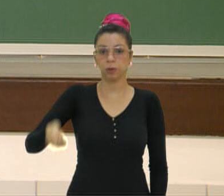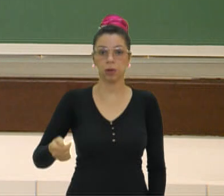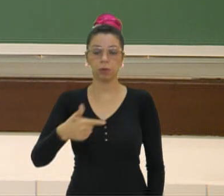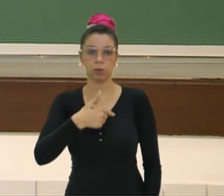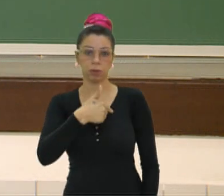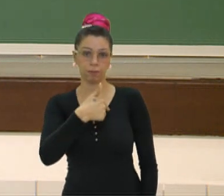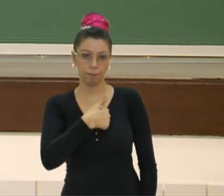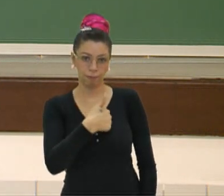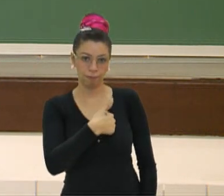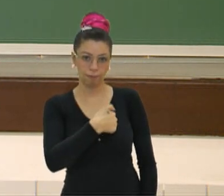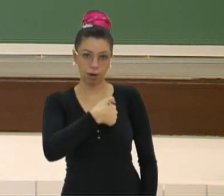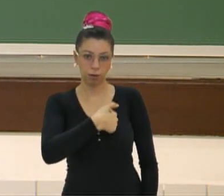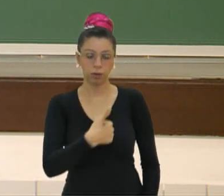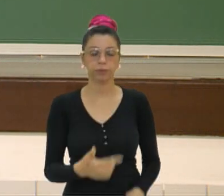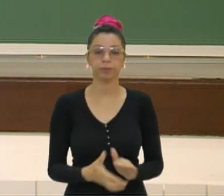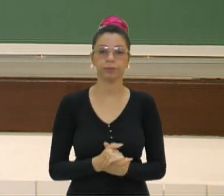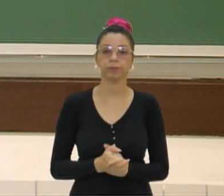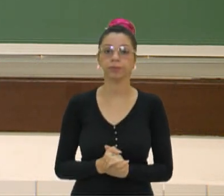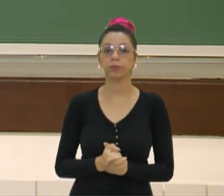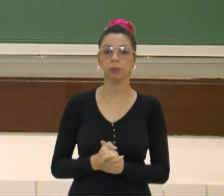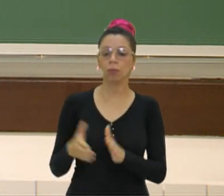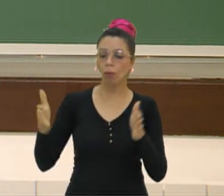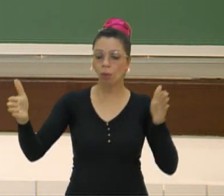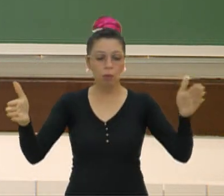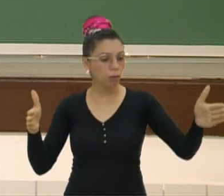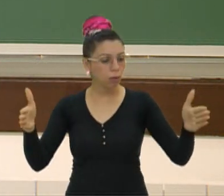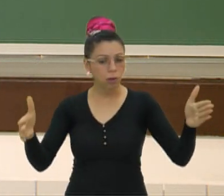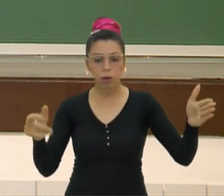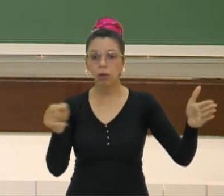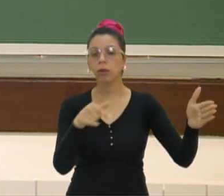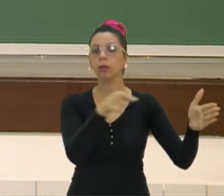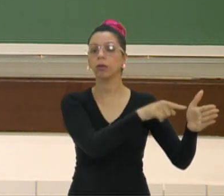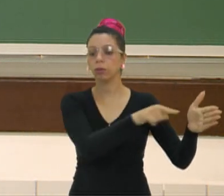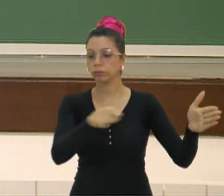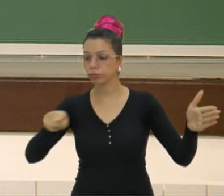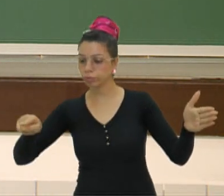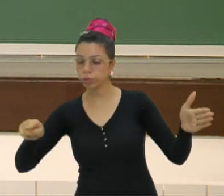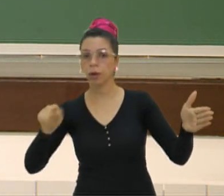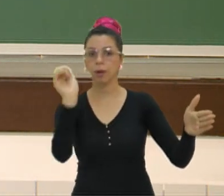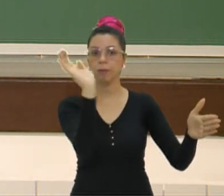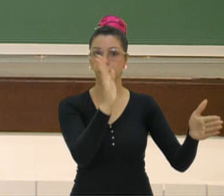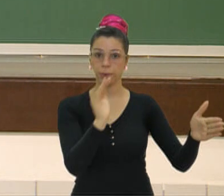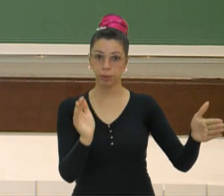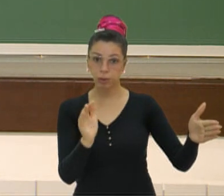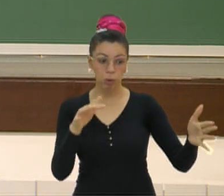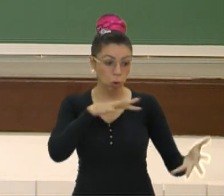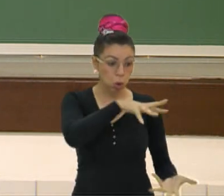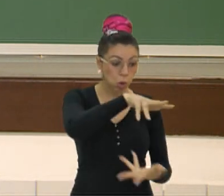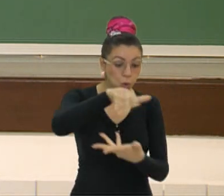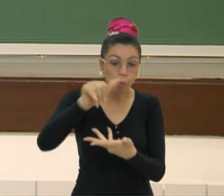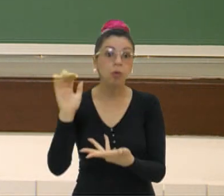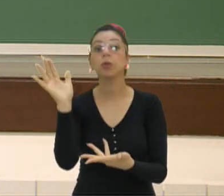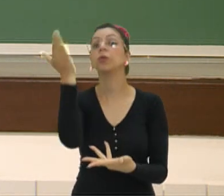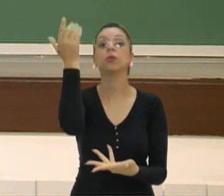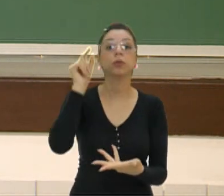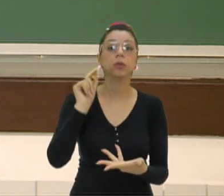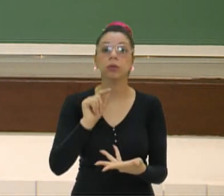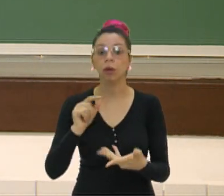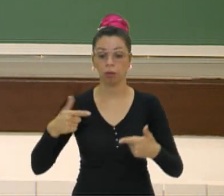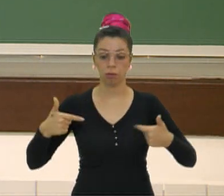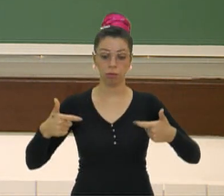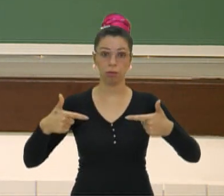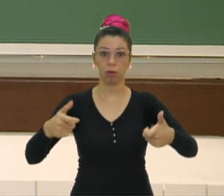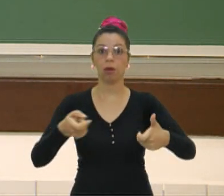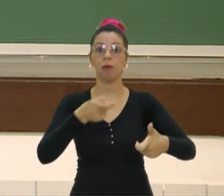Dentro desse contexto brasileiro, nós temos no mundo a Guerra Fria, como o professor comentou. A Guerra Fria e a ordem